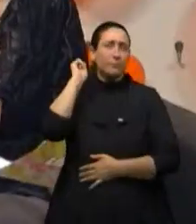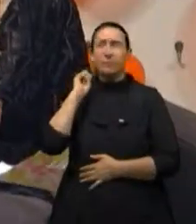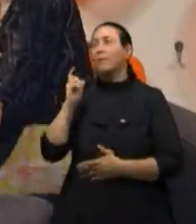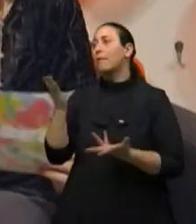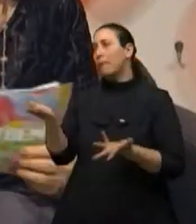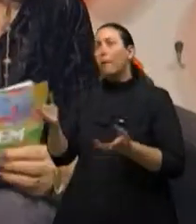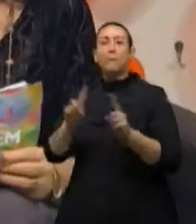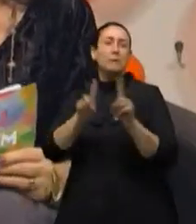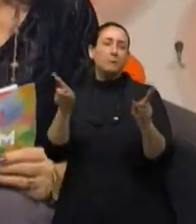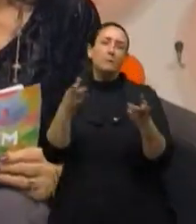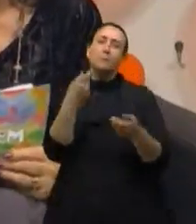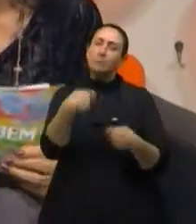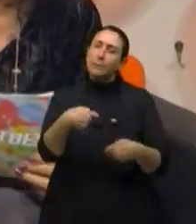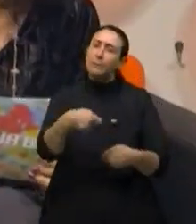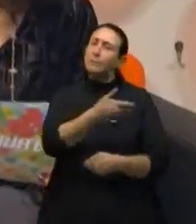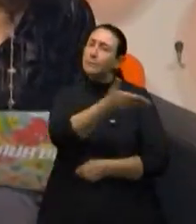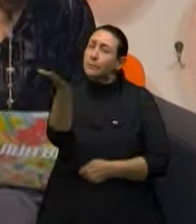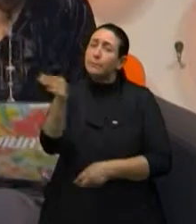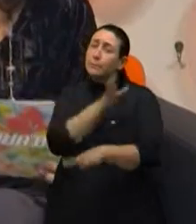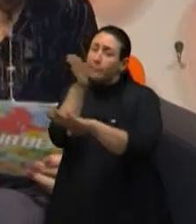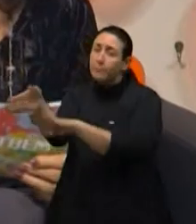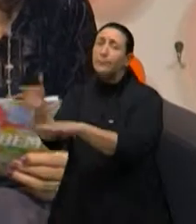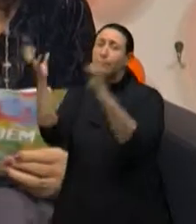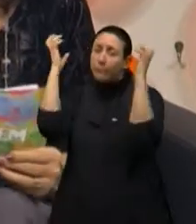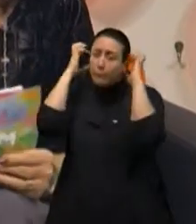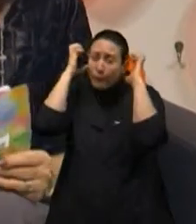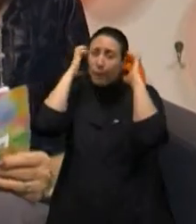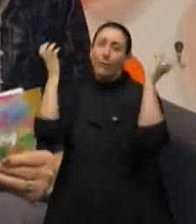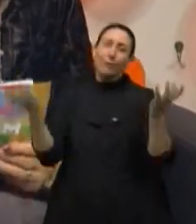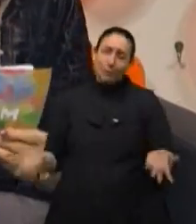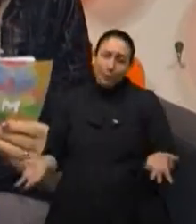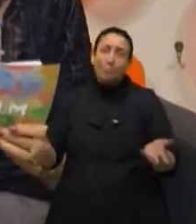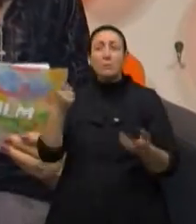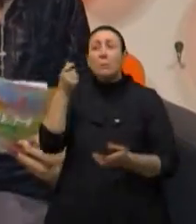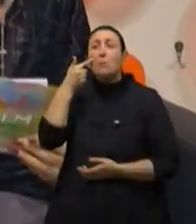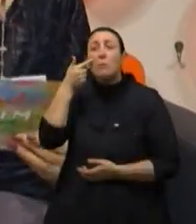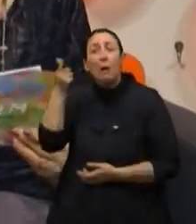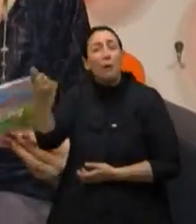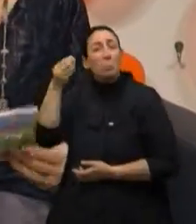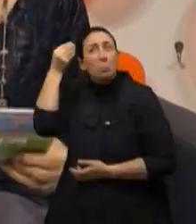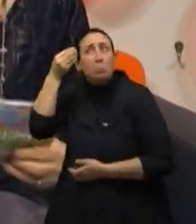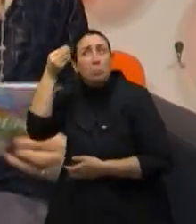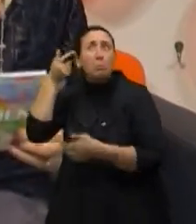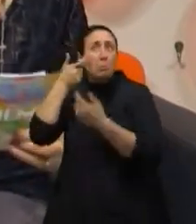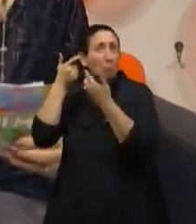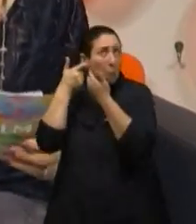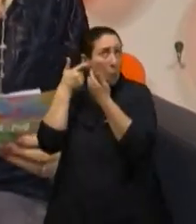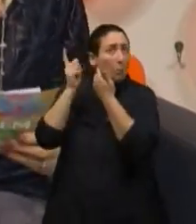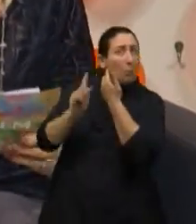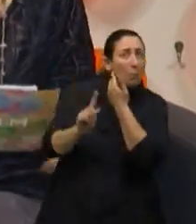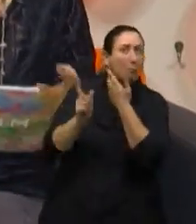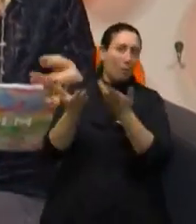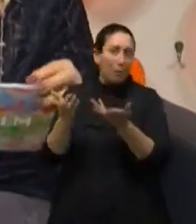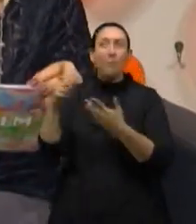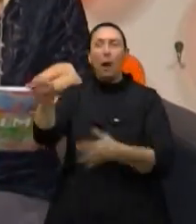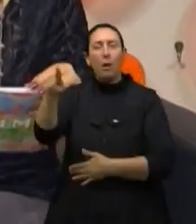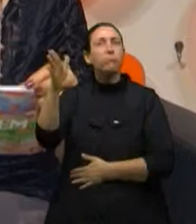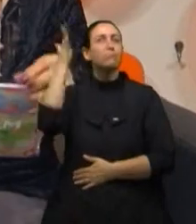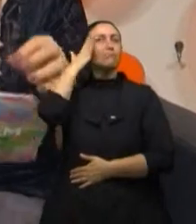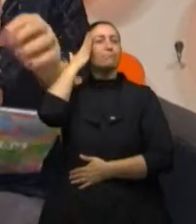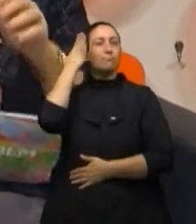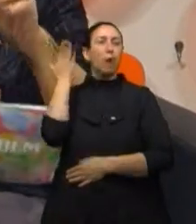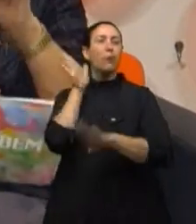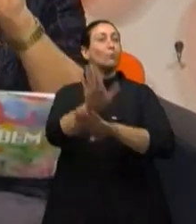amigas tem que ir na fonodiólogo tem que fazer né realmente tem que avaliar tem que fazer esta esta